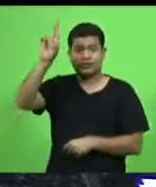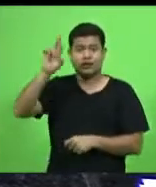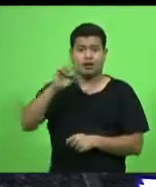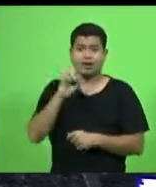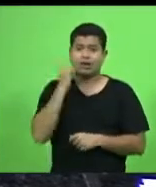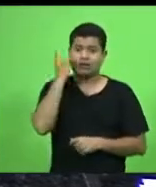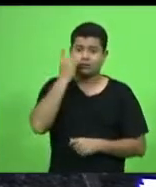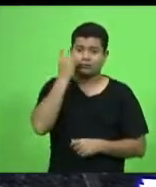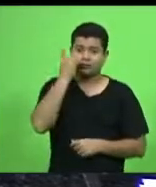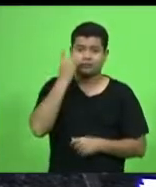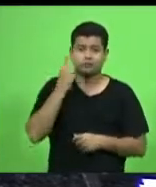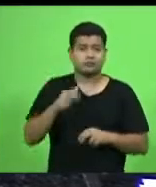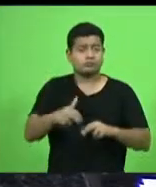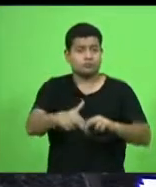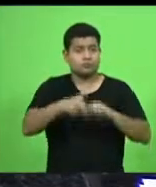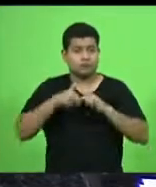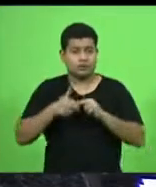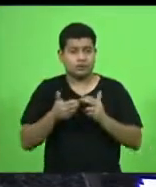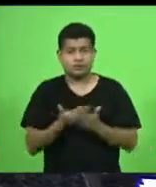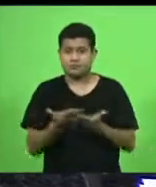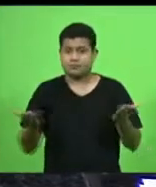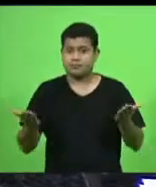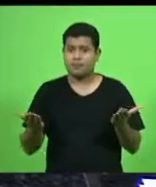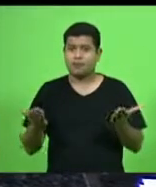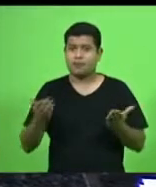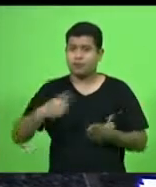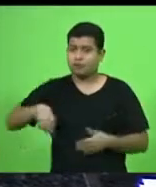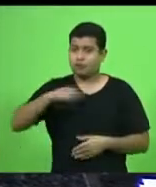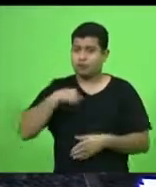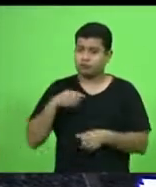Por isso, senhores deputados, nós vamos sugerir